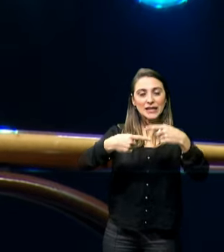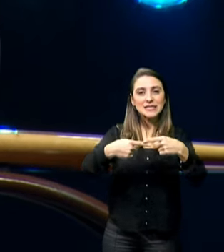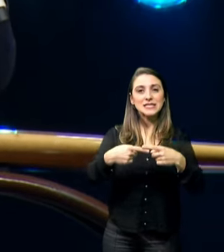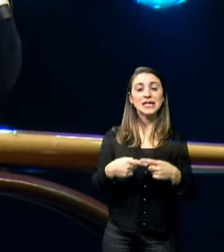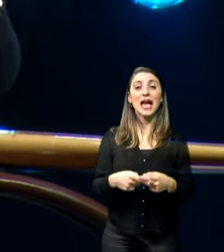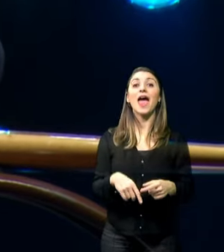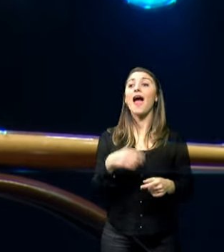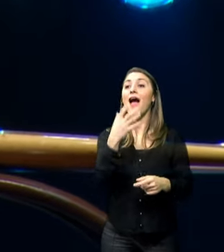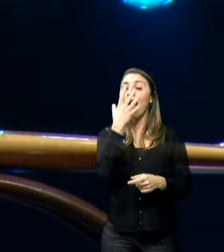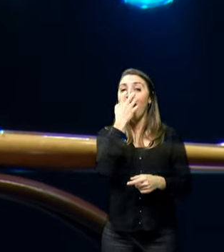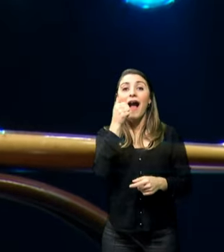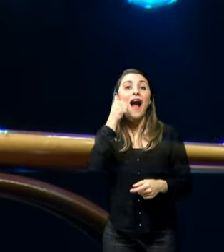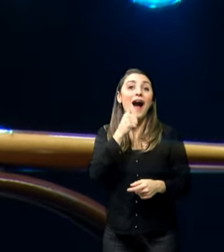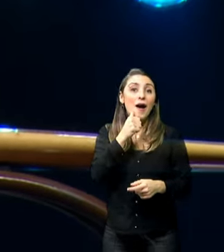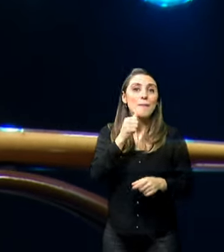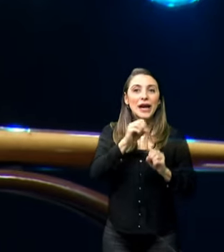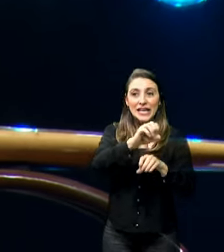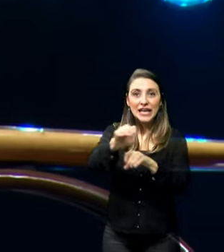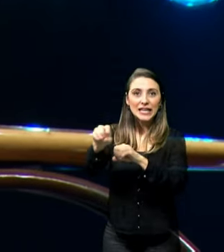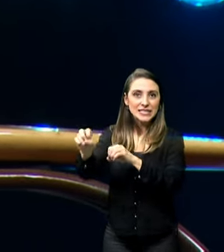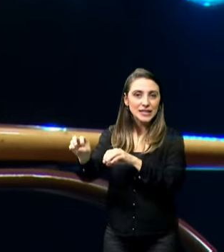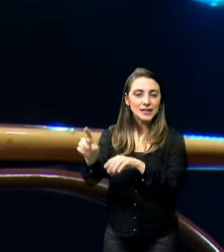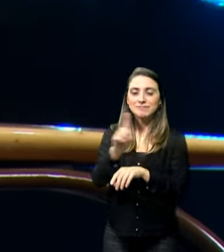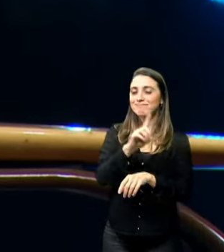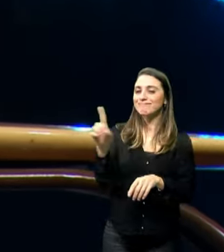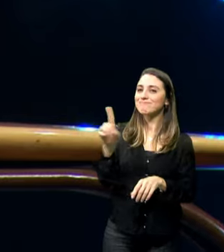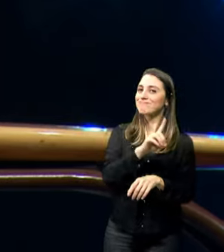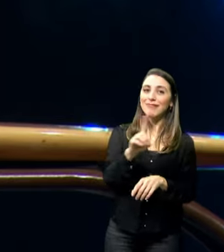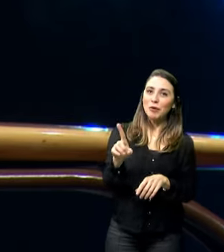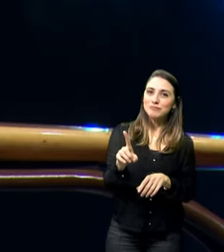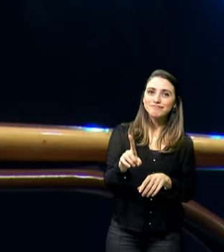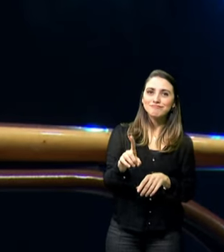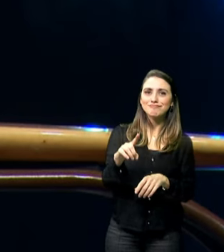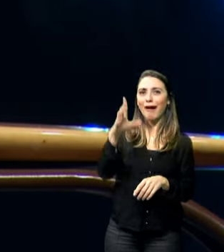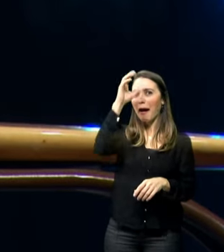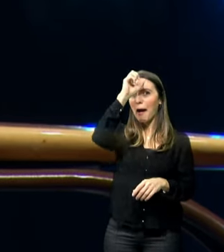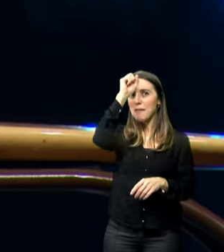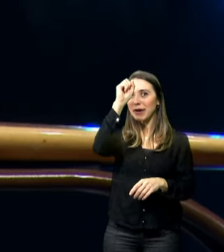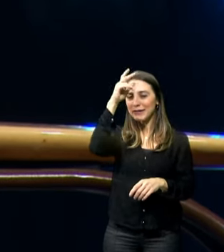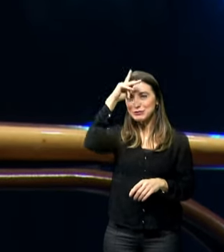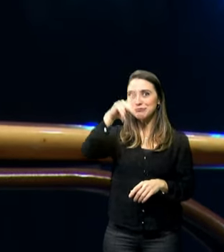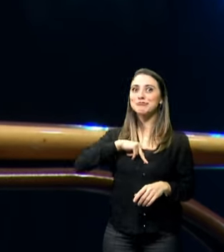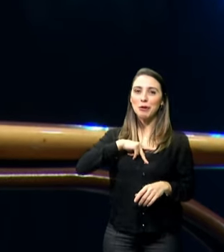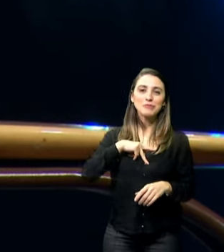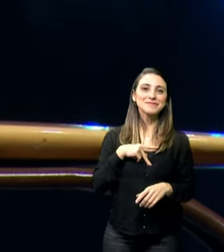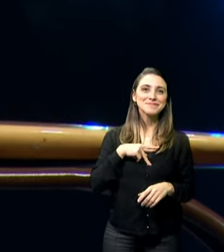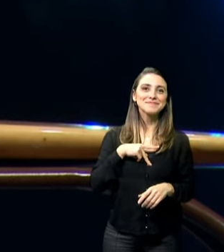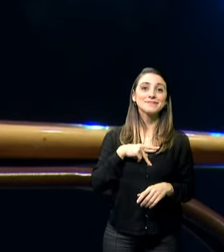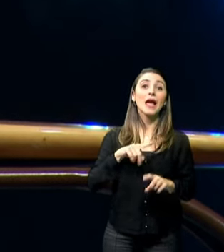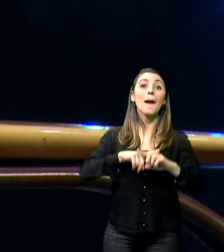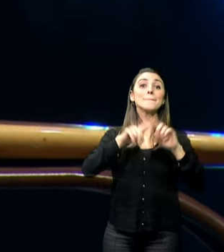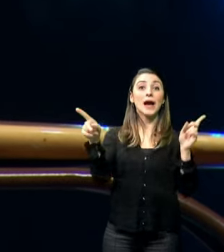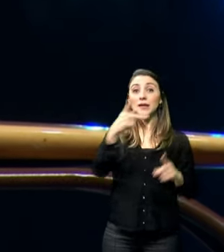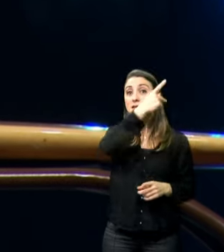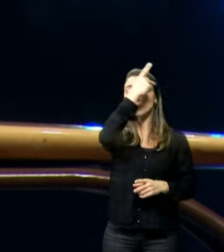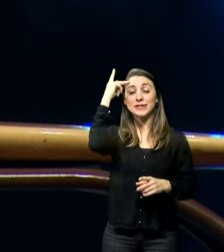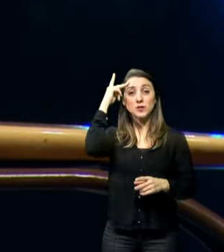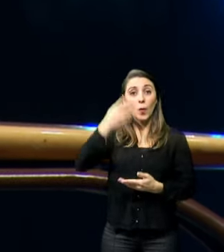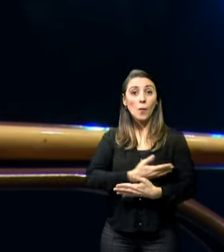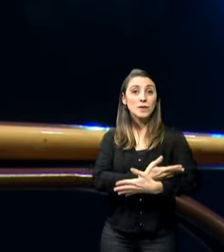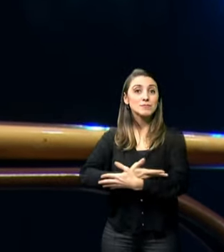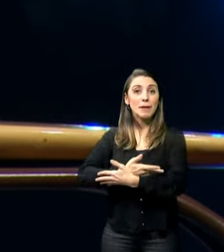E ele tem várias atitudes que ele não precisa passar pela escola do relacionamento. O ser humano não. Se